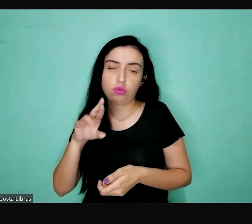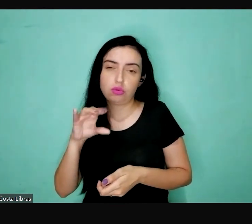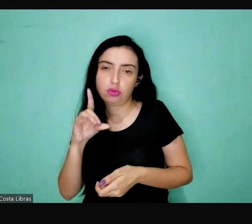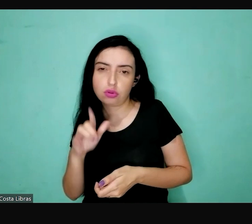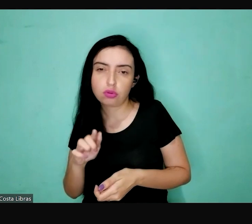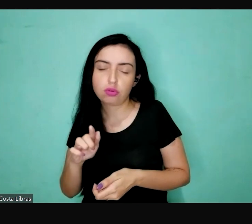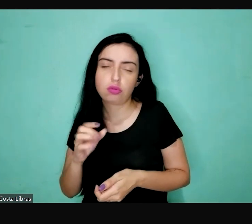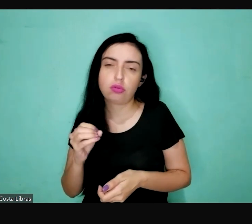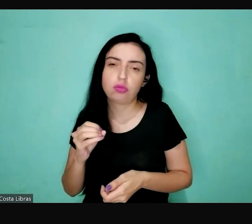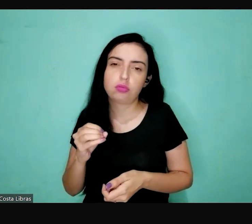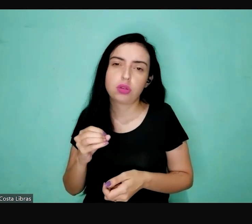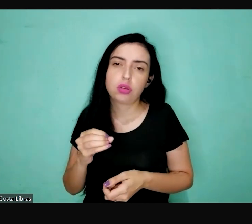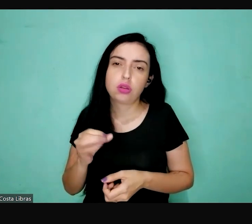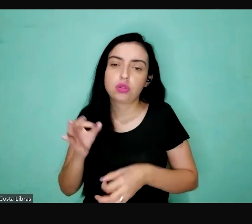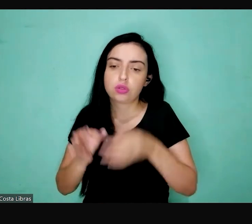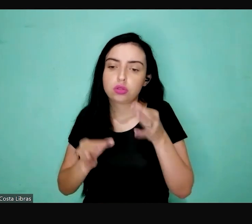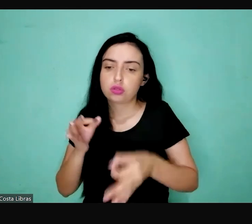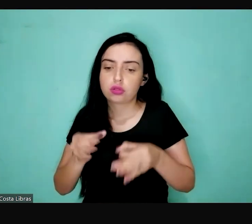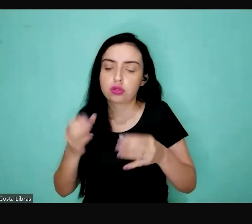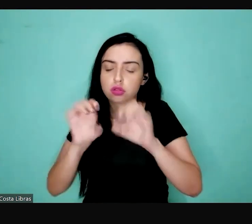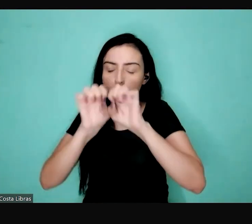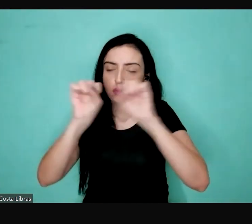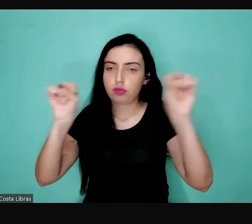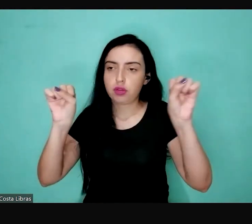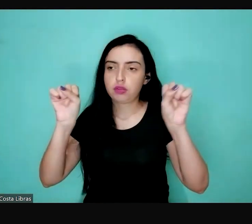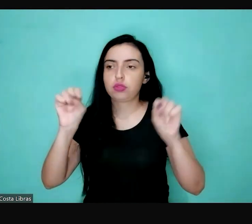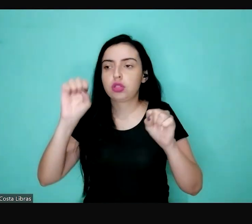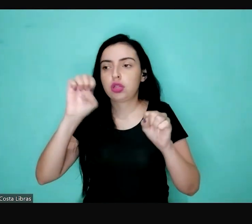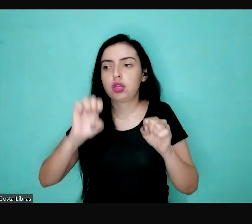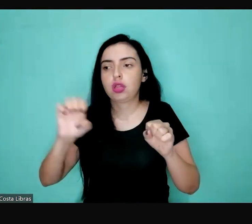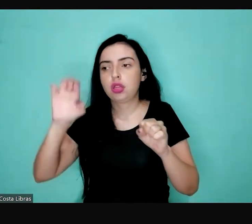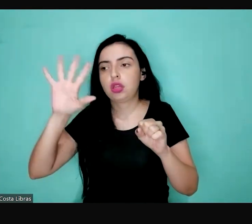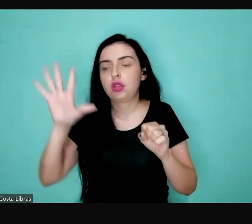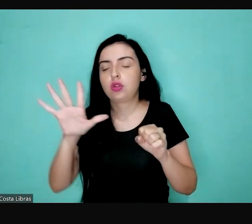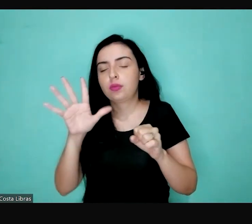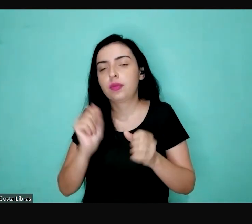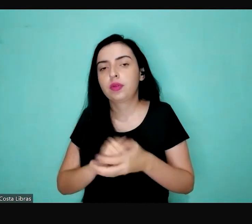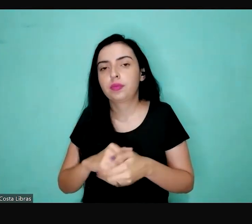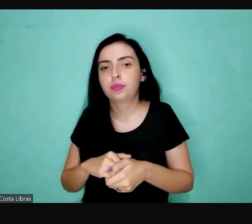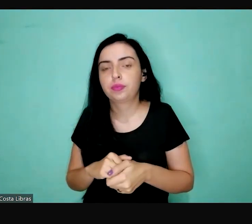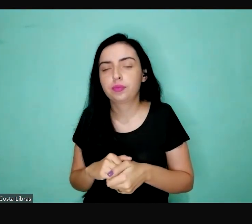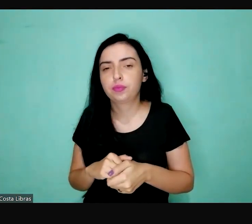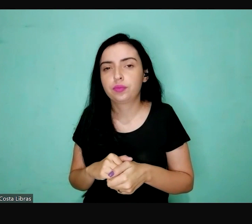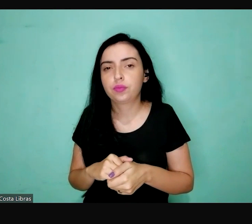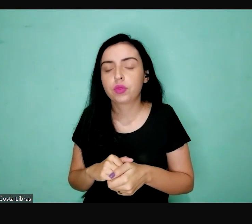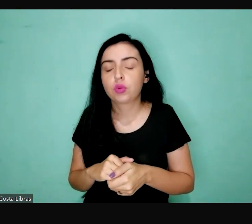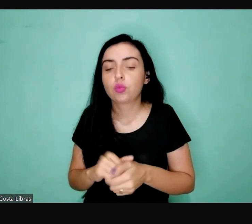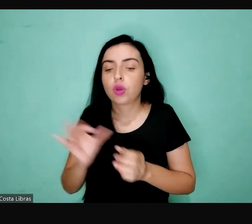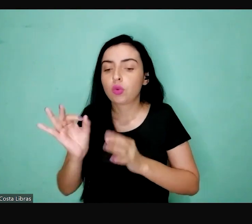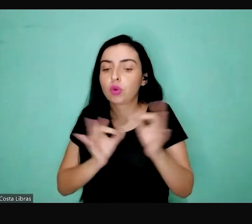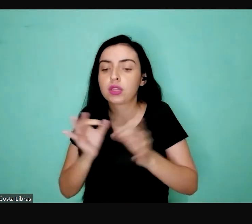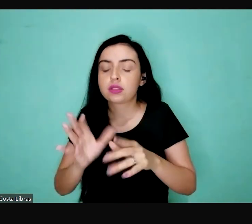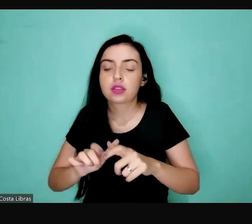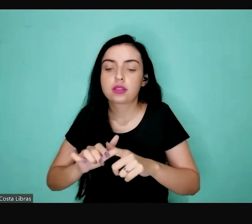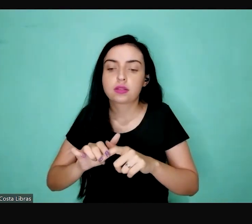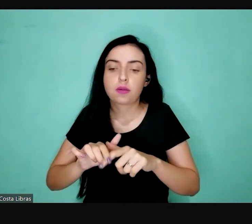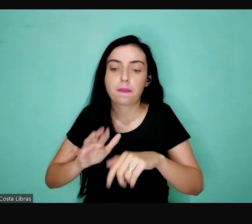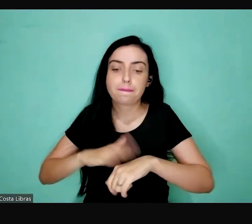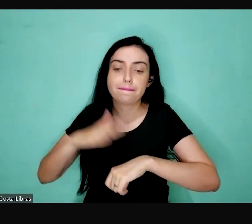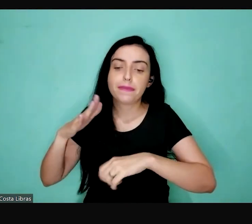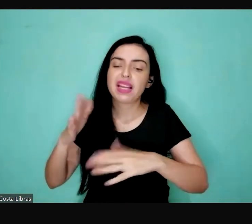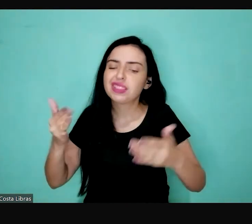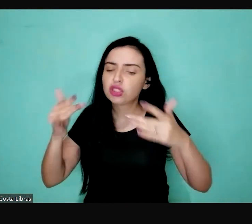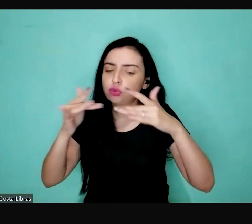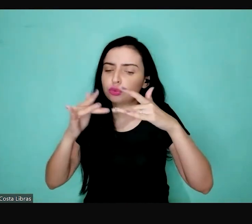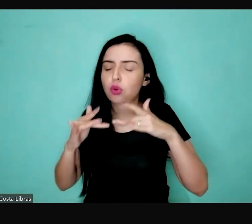é de uma outra organização, não o Conselho da Europa, e uma organização muito mais integrada